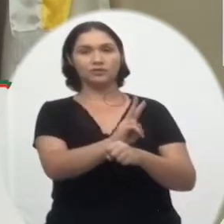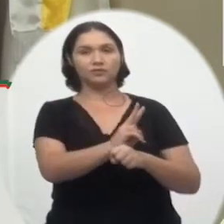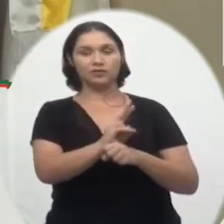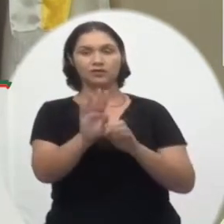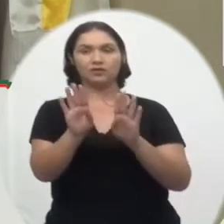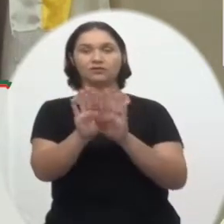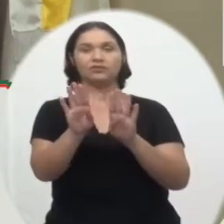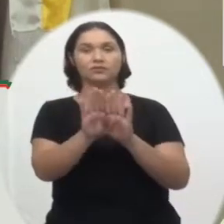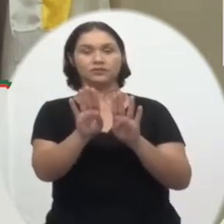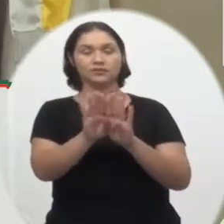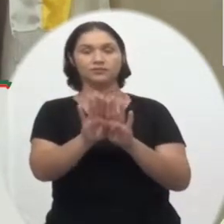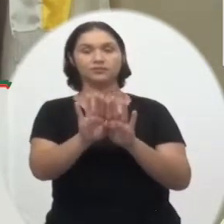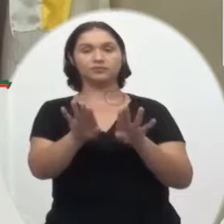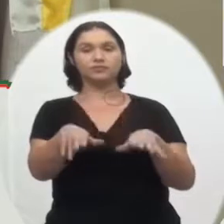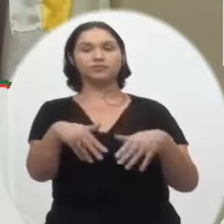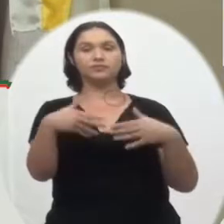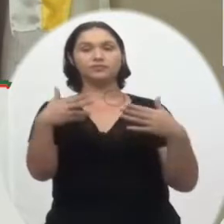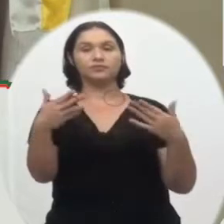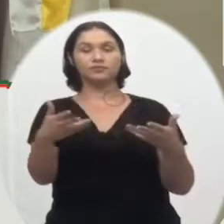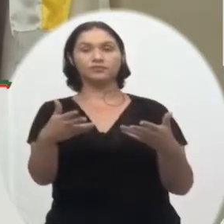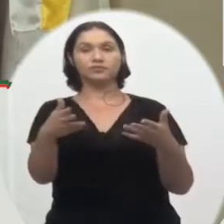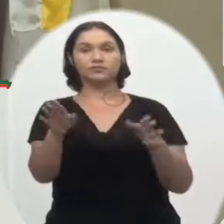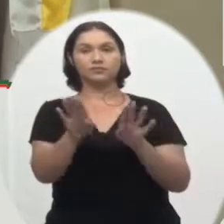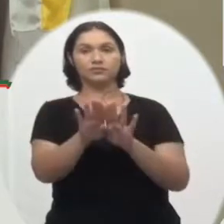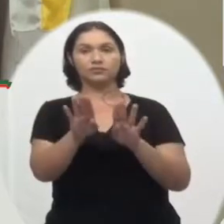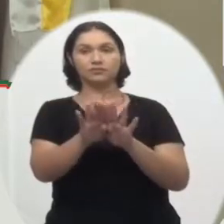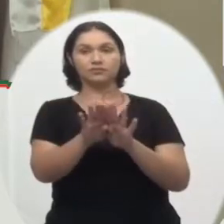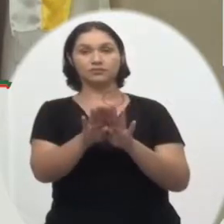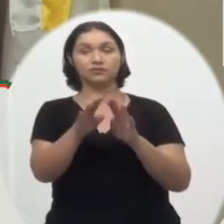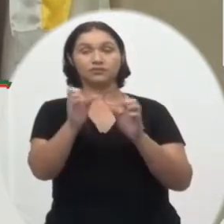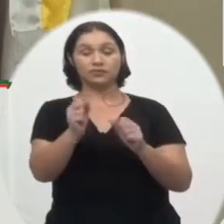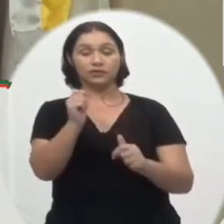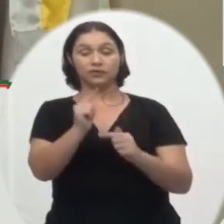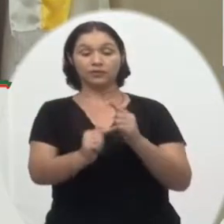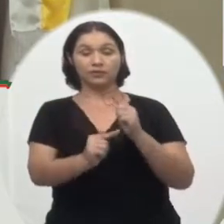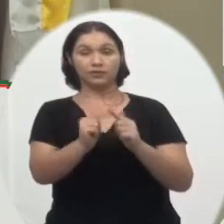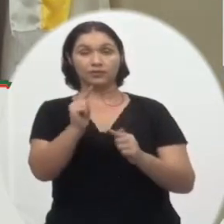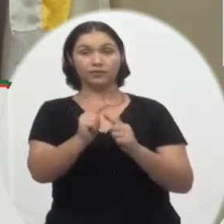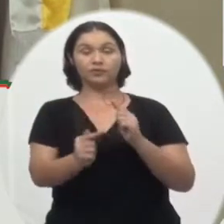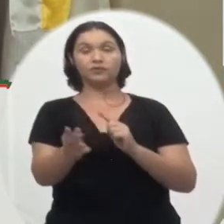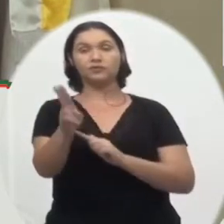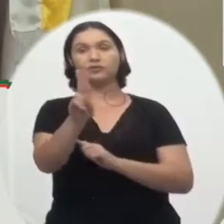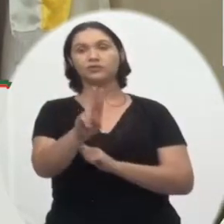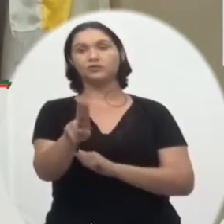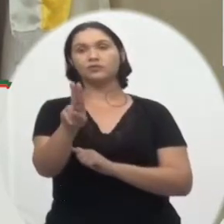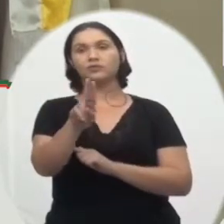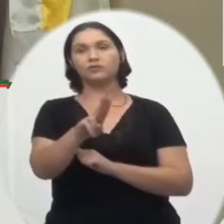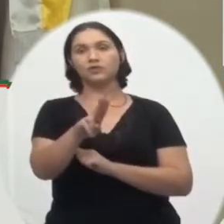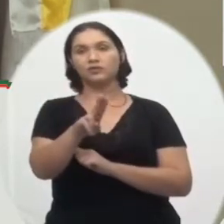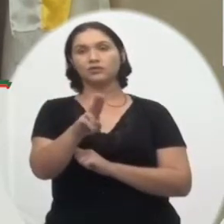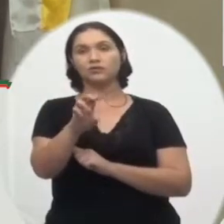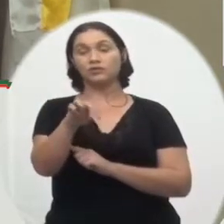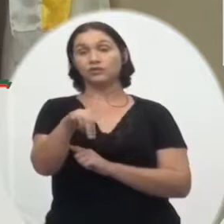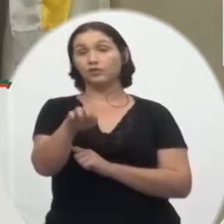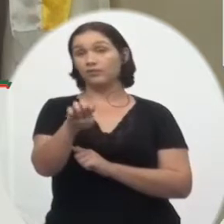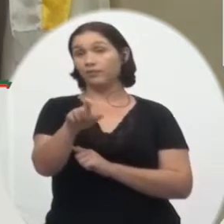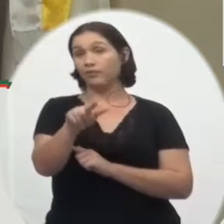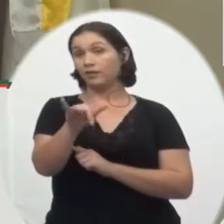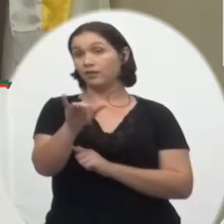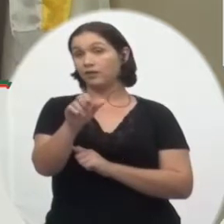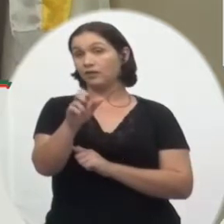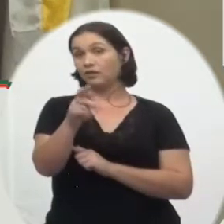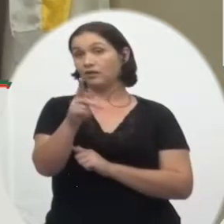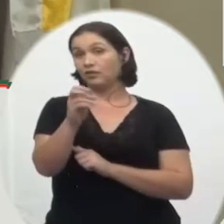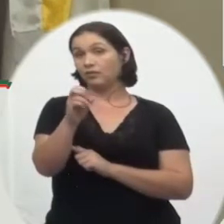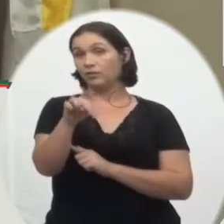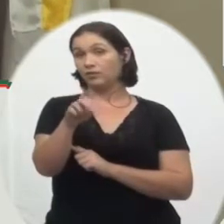comércio, escambo e utilização de produtos tangíveis e intangíveis oriundos do meliponário. Então, aparece